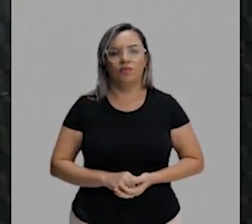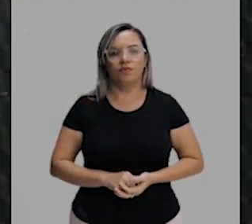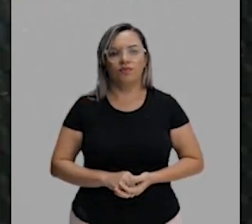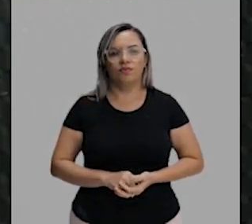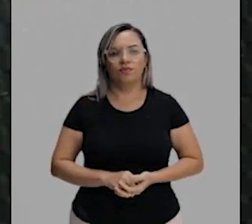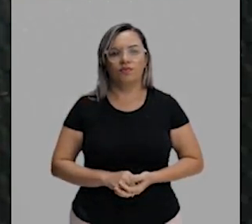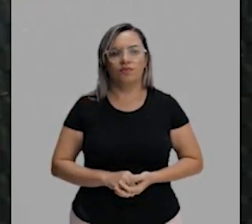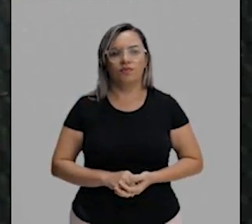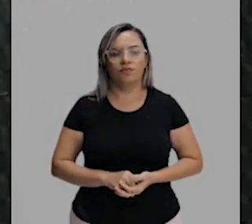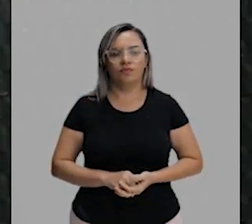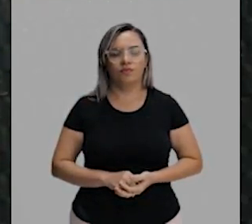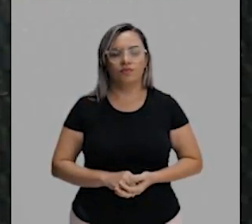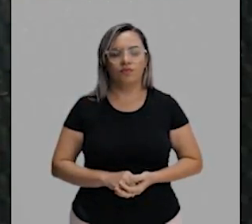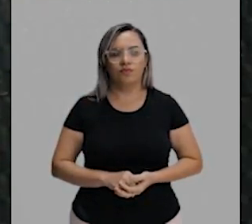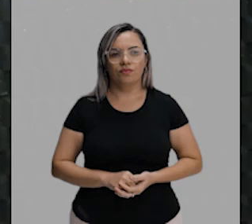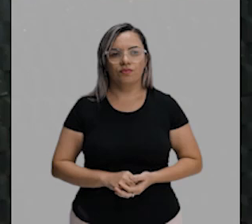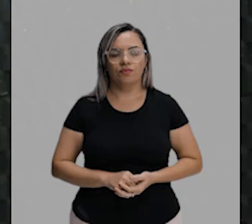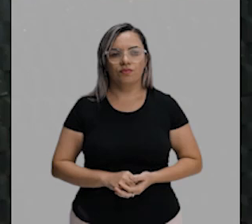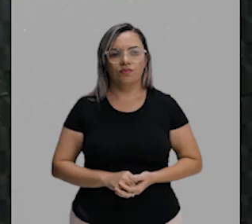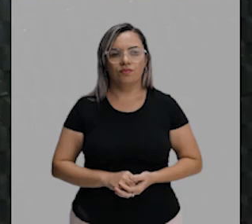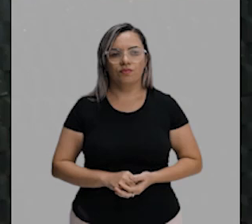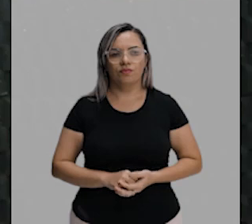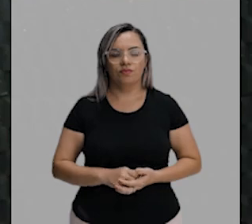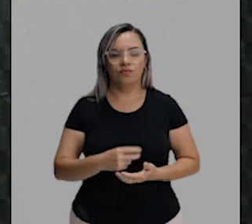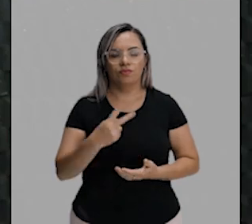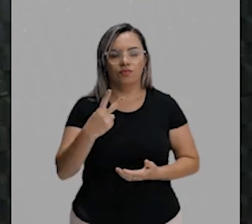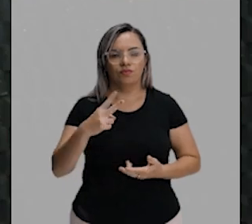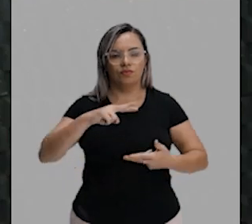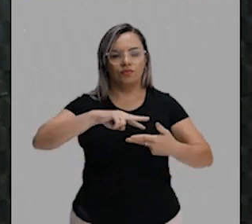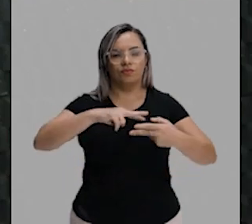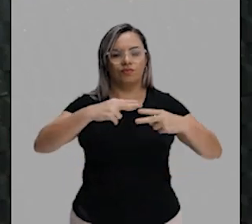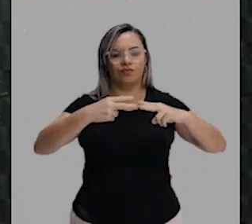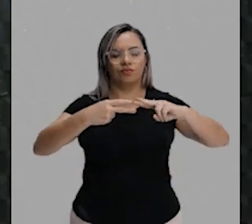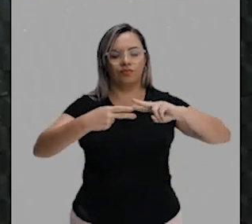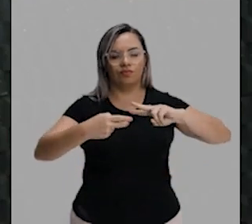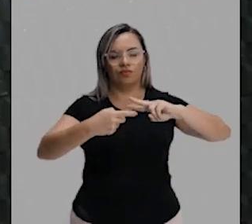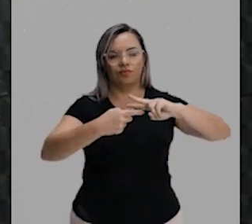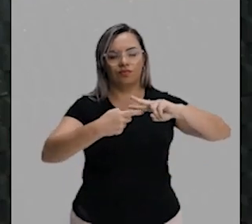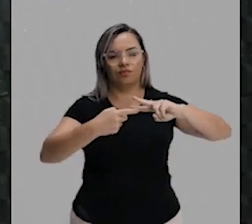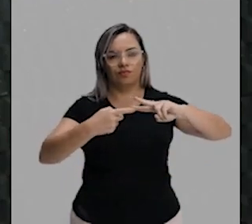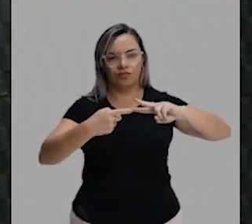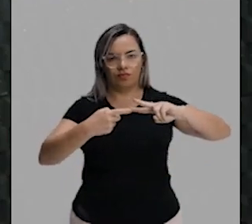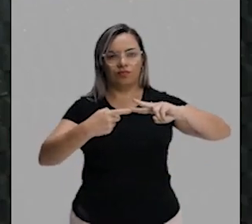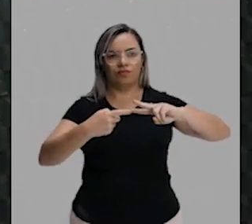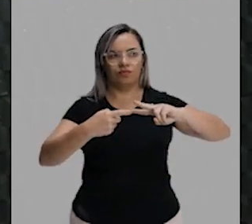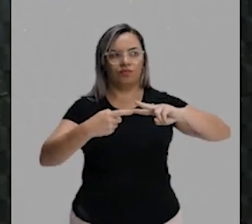Bem, ele está pegando dois indivíduos heterozigotos, né? O indivíduo AY